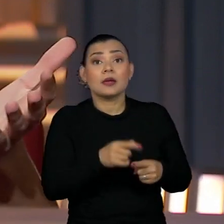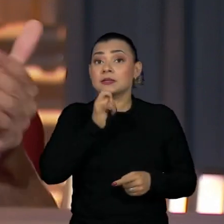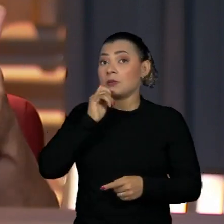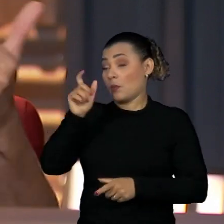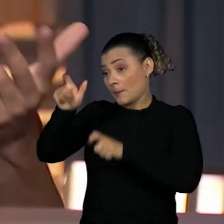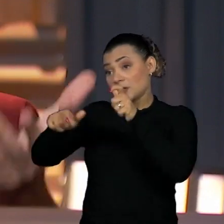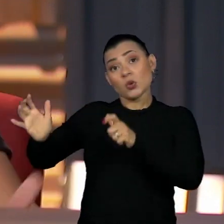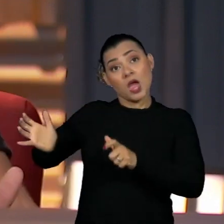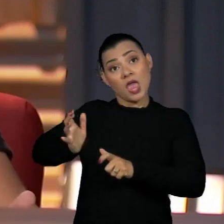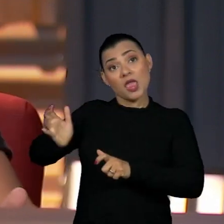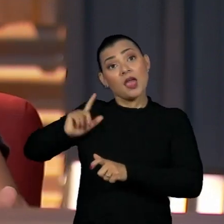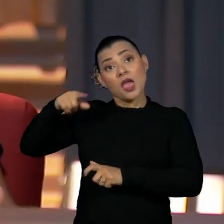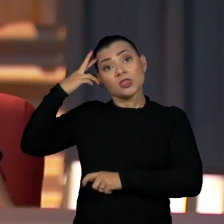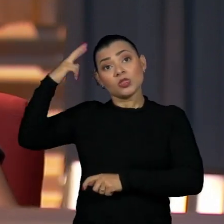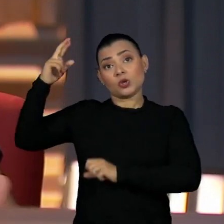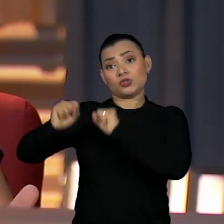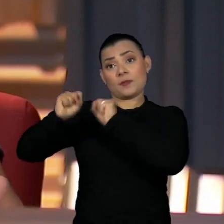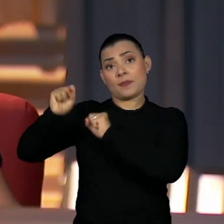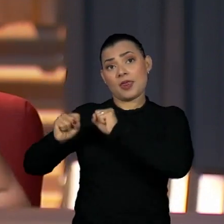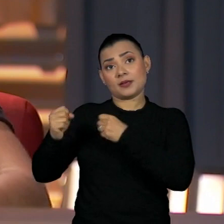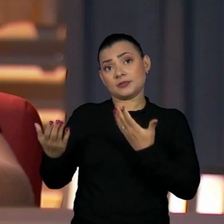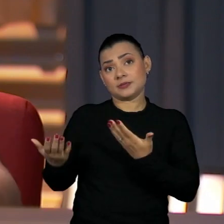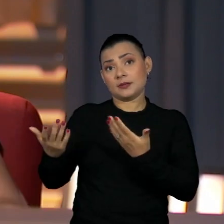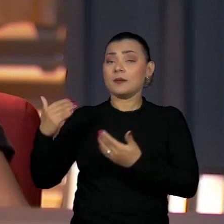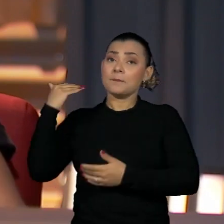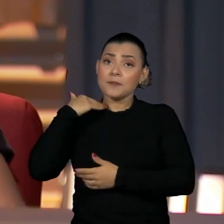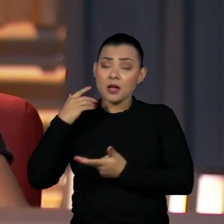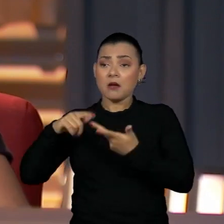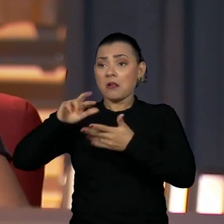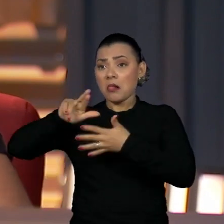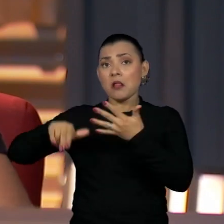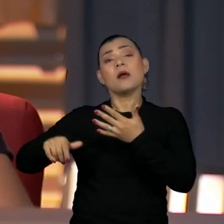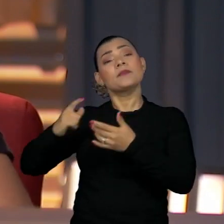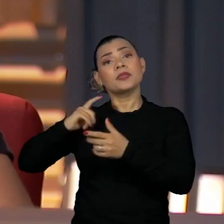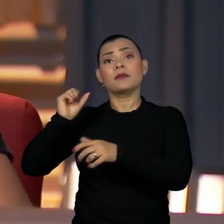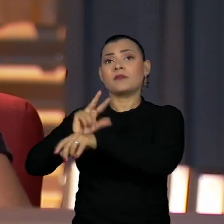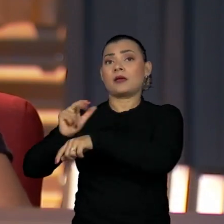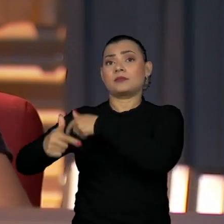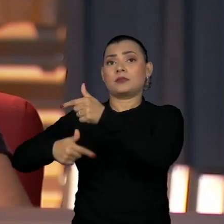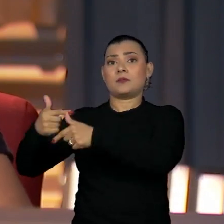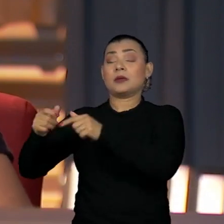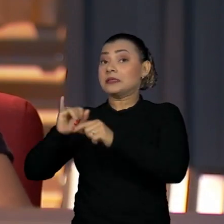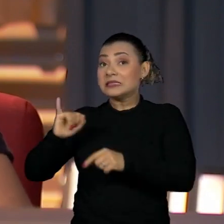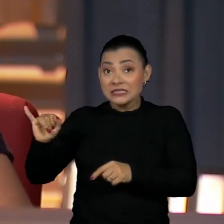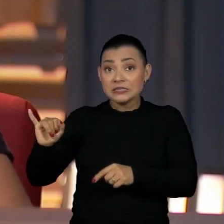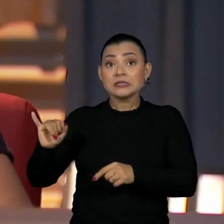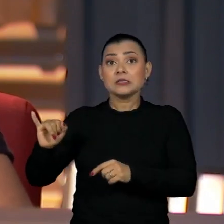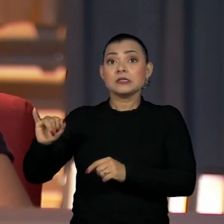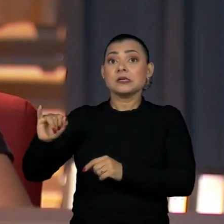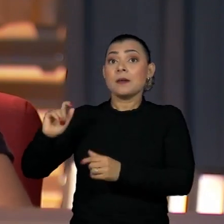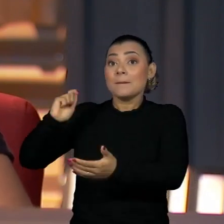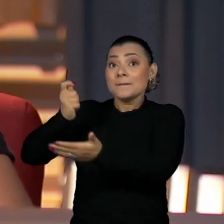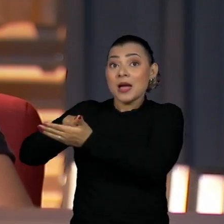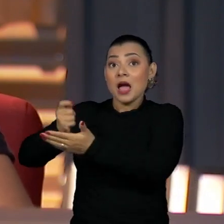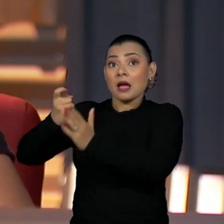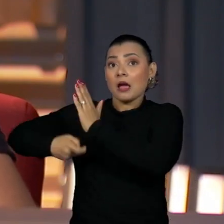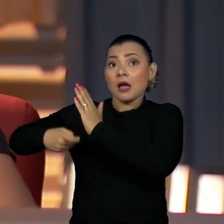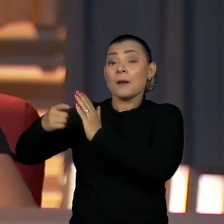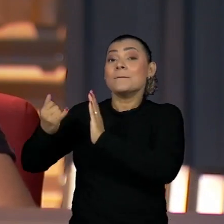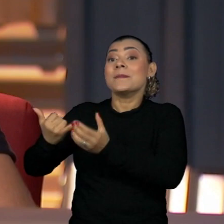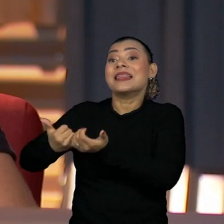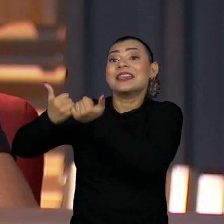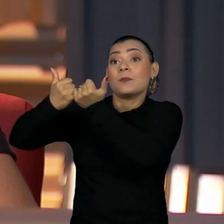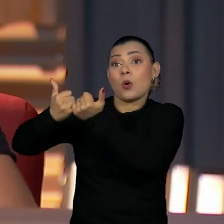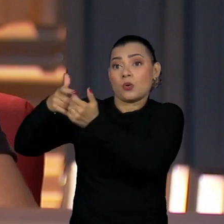grandes fortunas são os empresários, dono de empresa que acabam gerando emprego. A partir do momento que é tributado o patrimônio